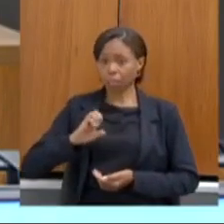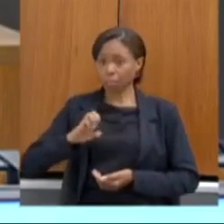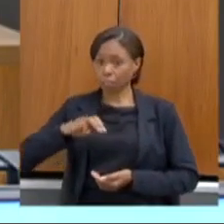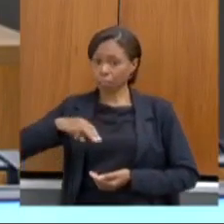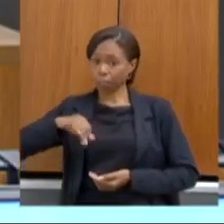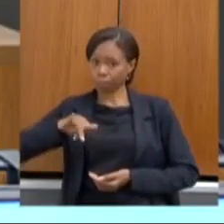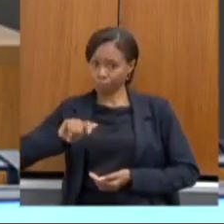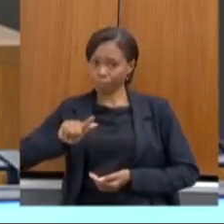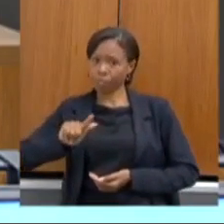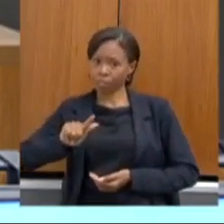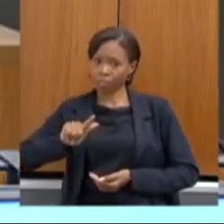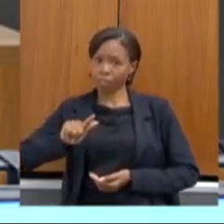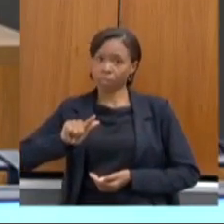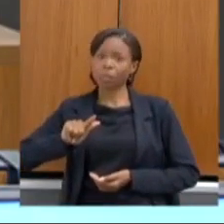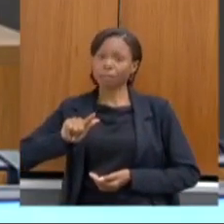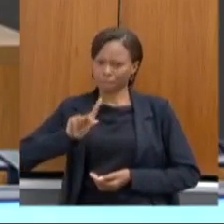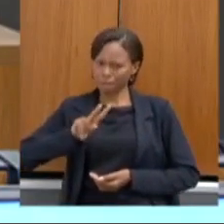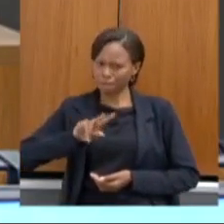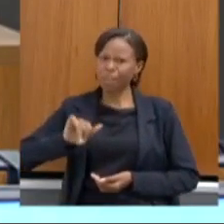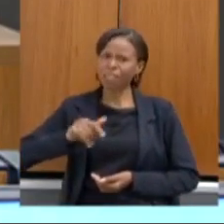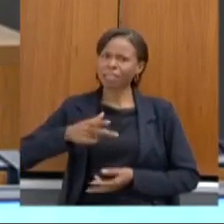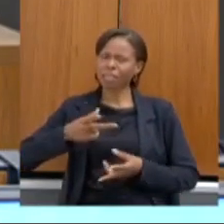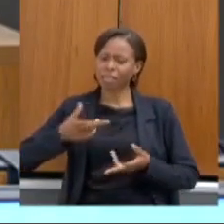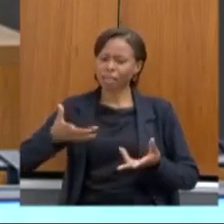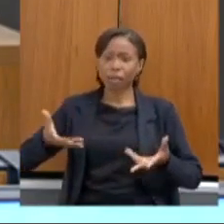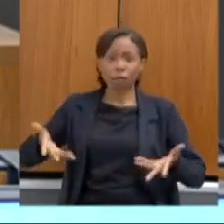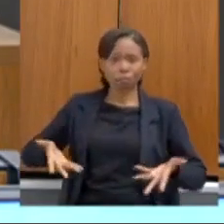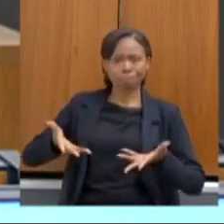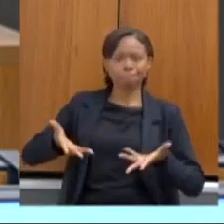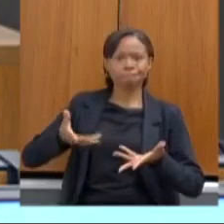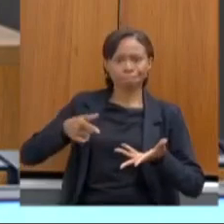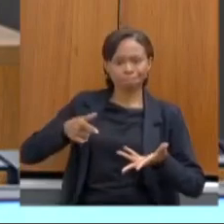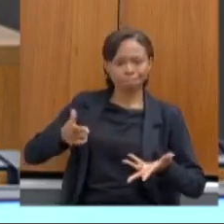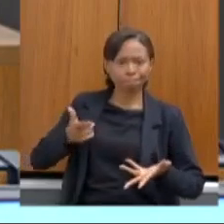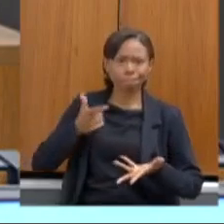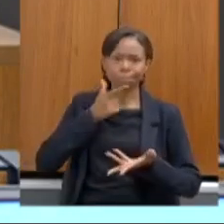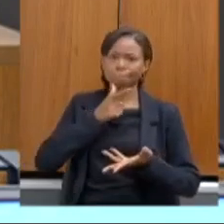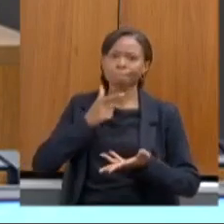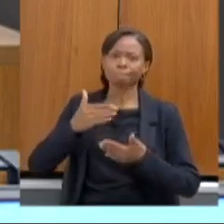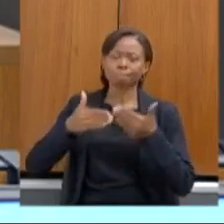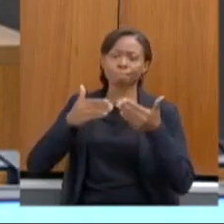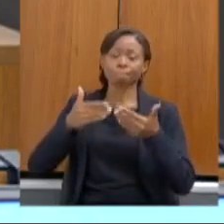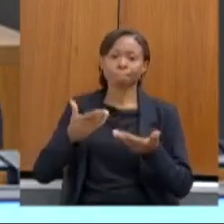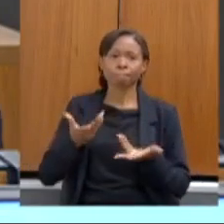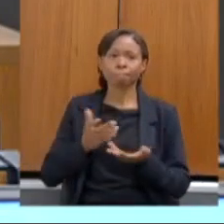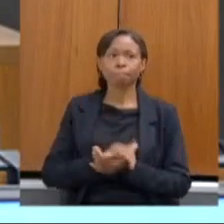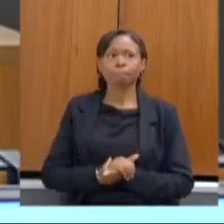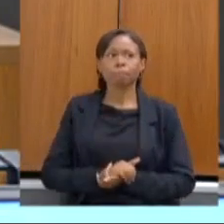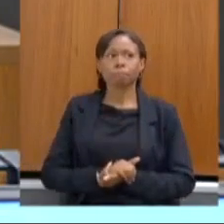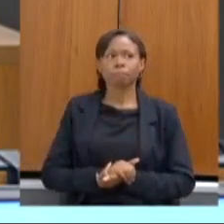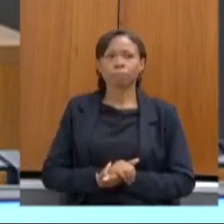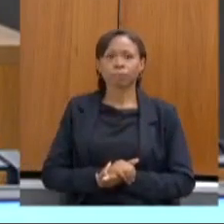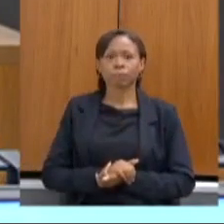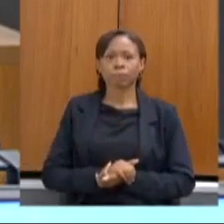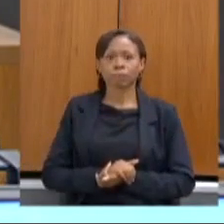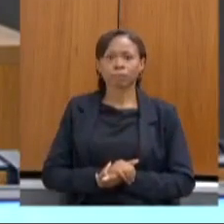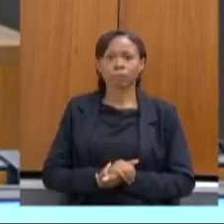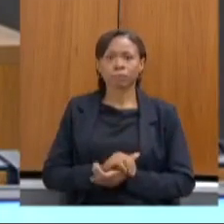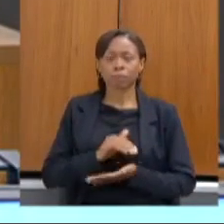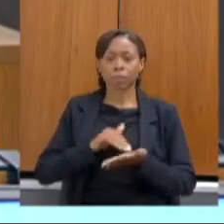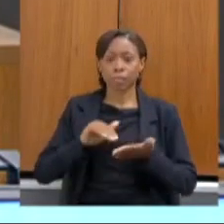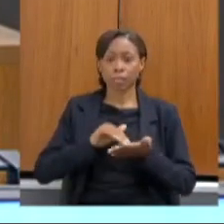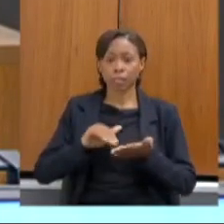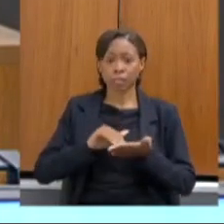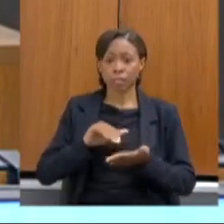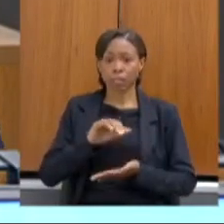Atrativa o suficiente para isso é a semad eu também vou fazer aqui uma defesa não corporativista mas